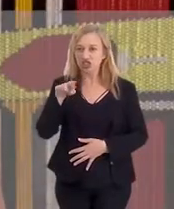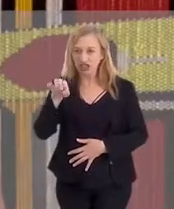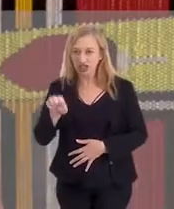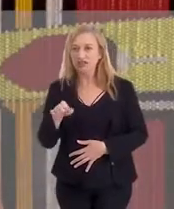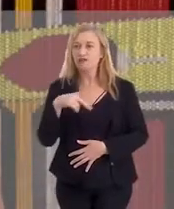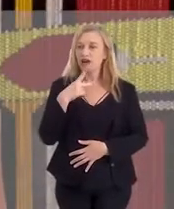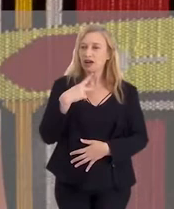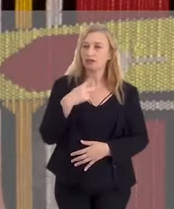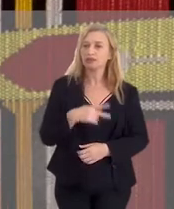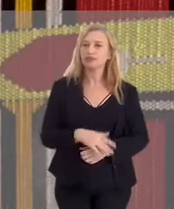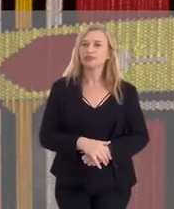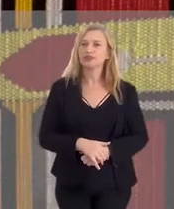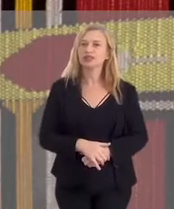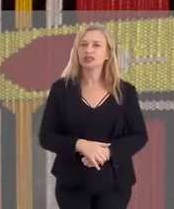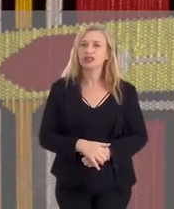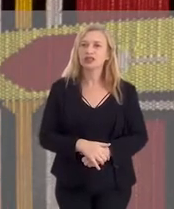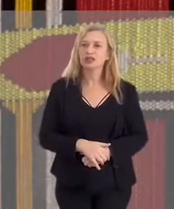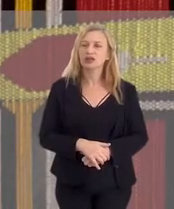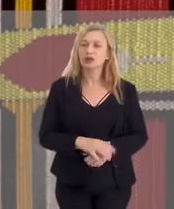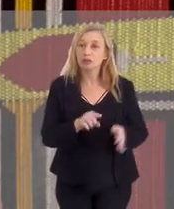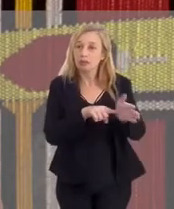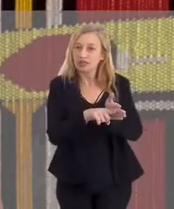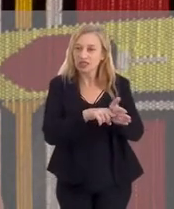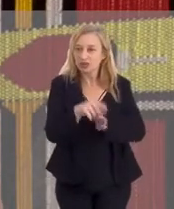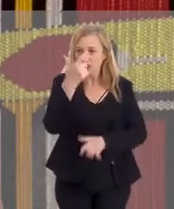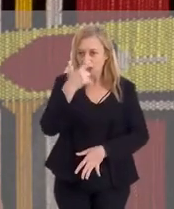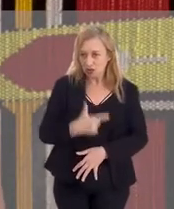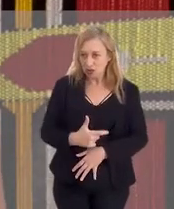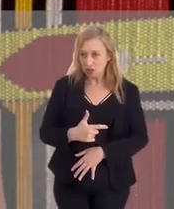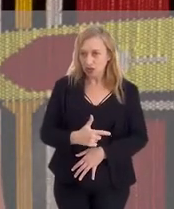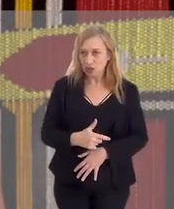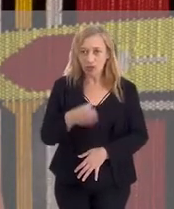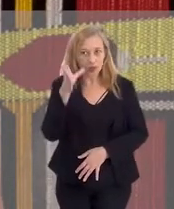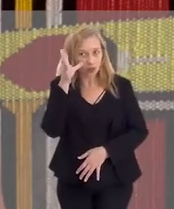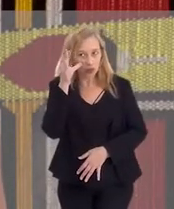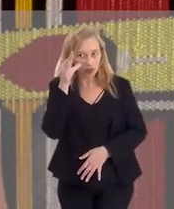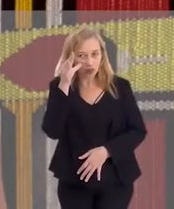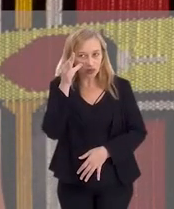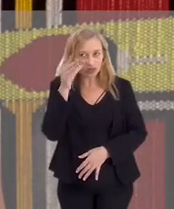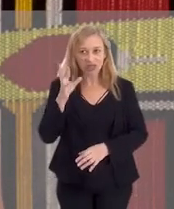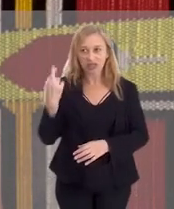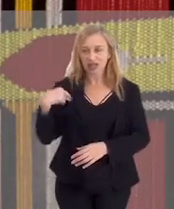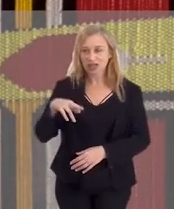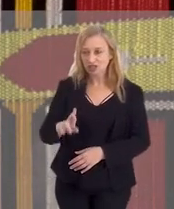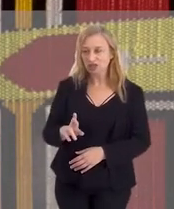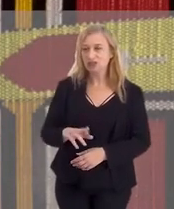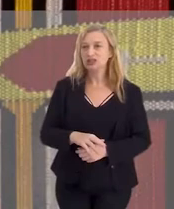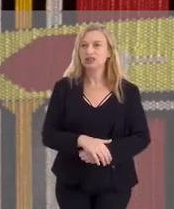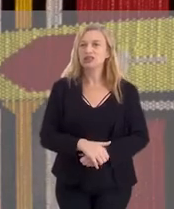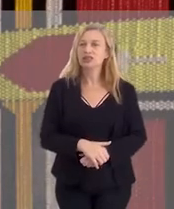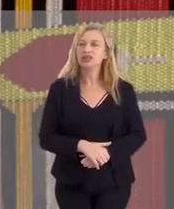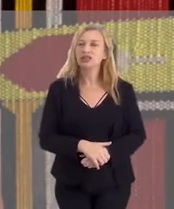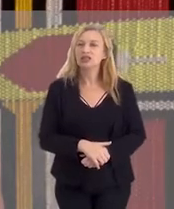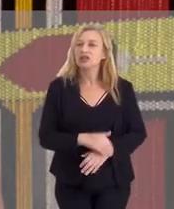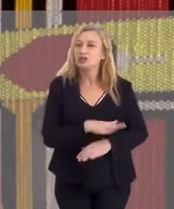Eu, Cristiane, falo que, como pesquisadora, né? Entra a pesquisadora curiosa, que eu sou das religiões,